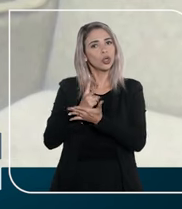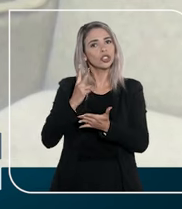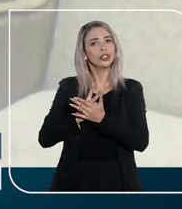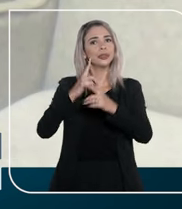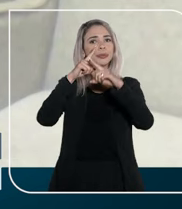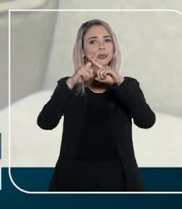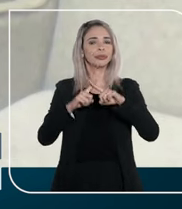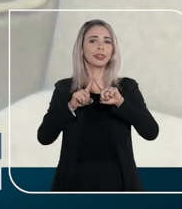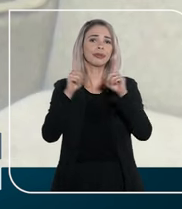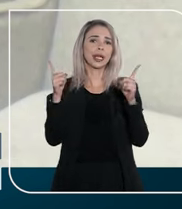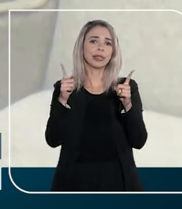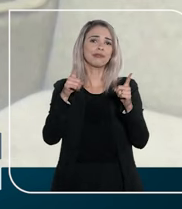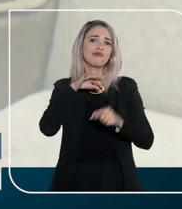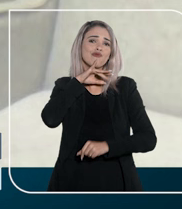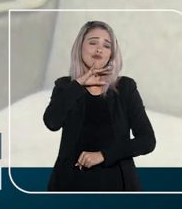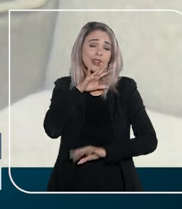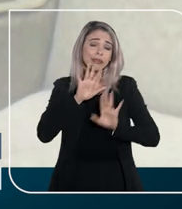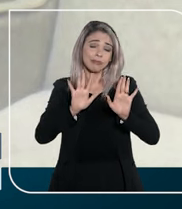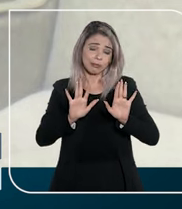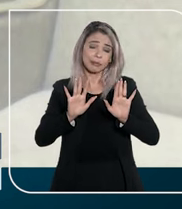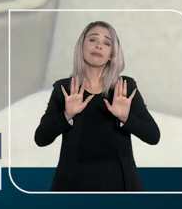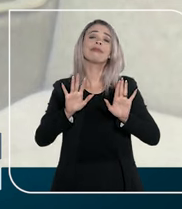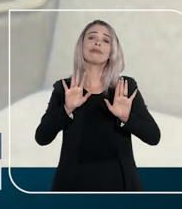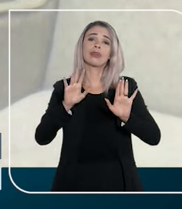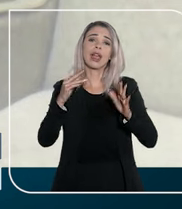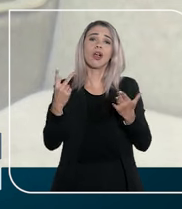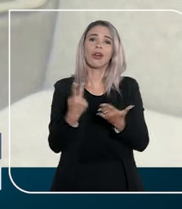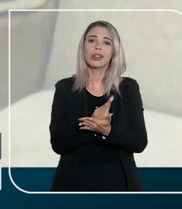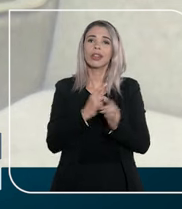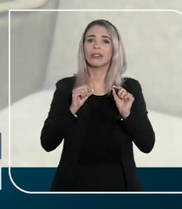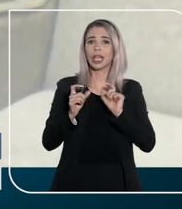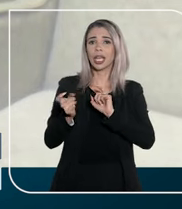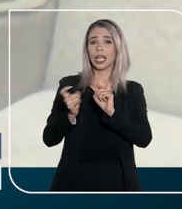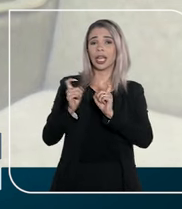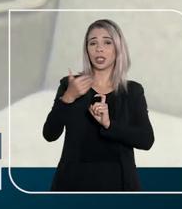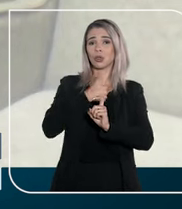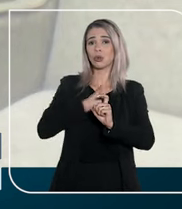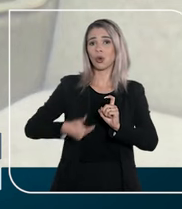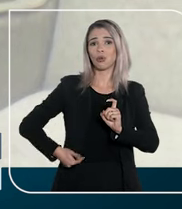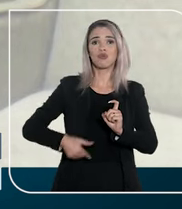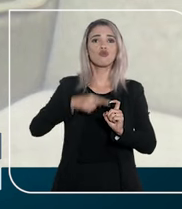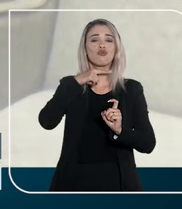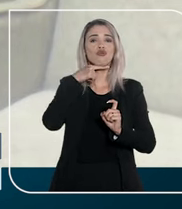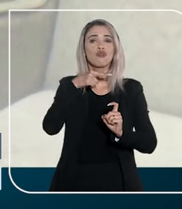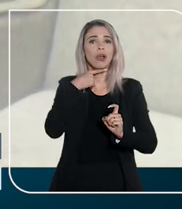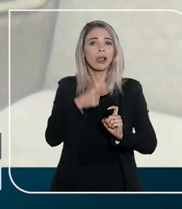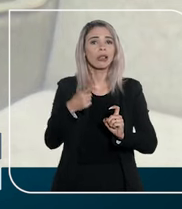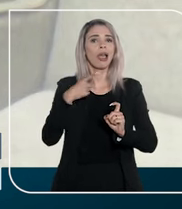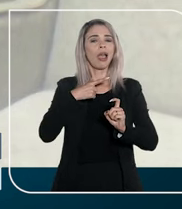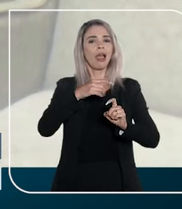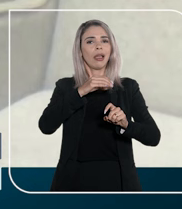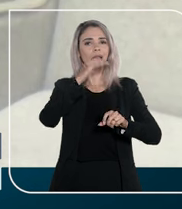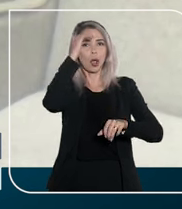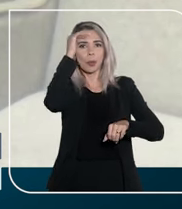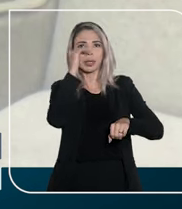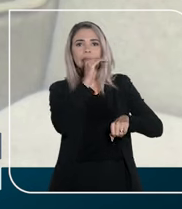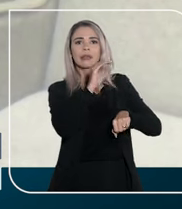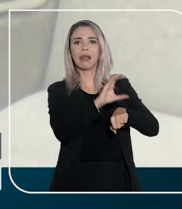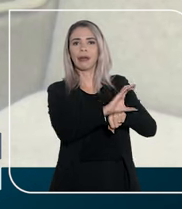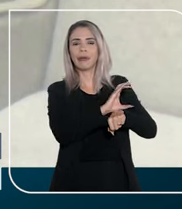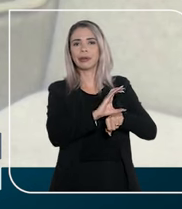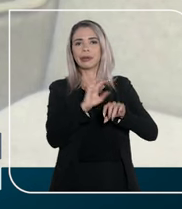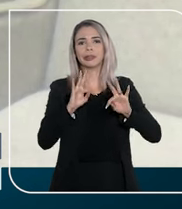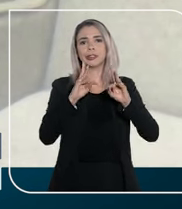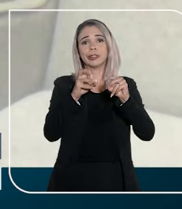precária. Mas, evidentemente, que quando a administração pública não atende aos dispositivos da Constituição, da legislação, os